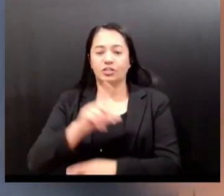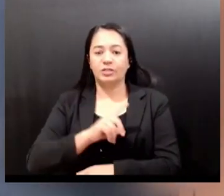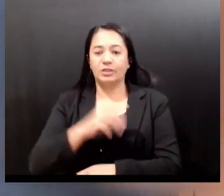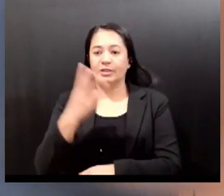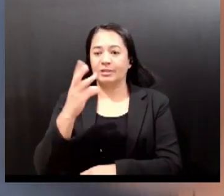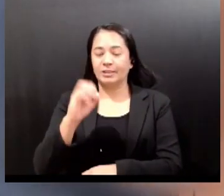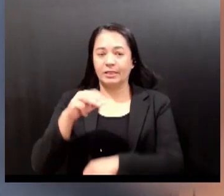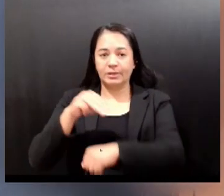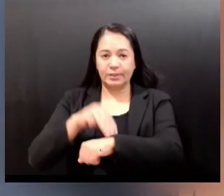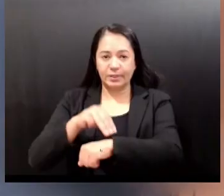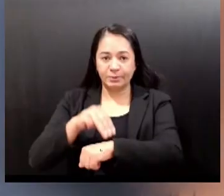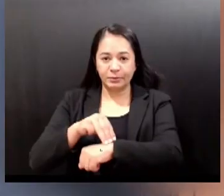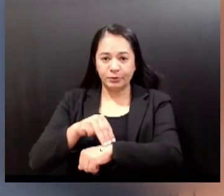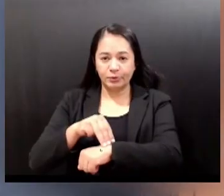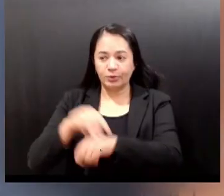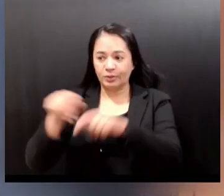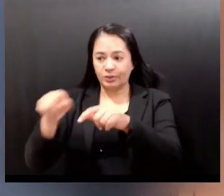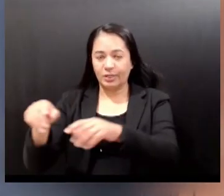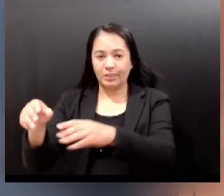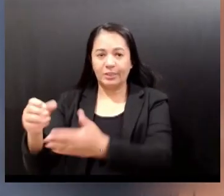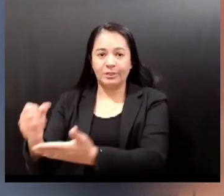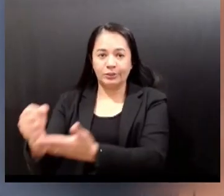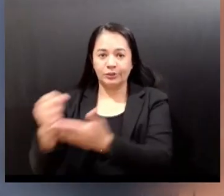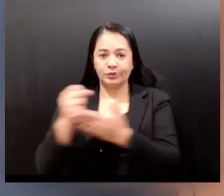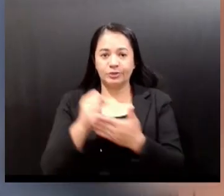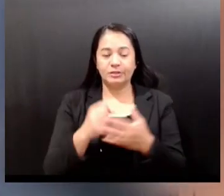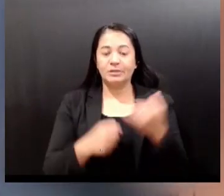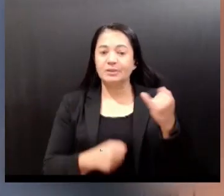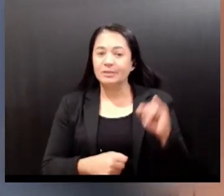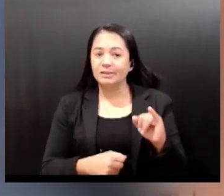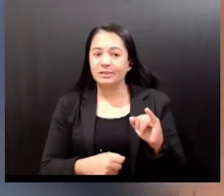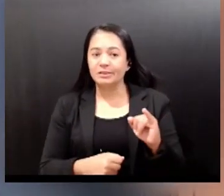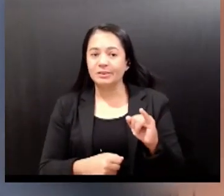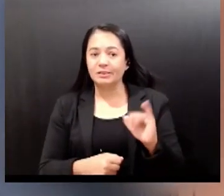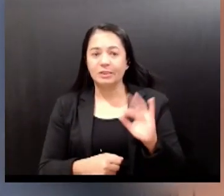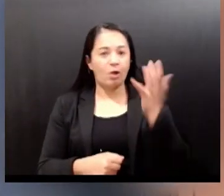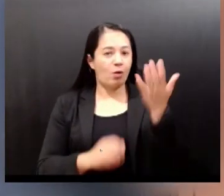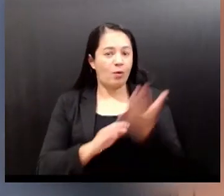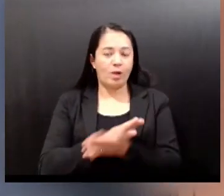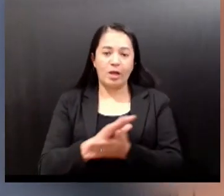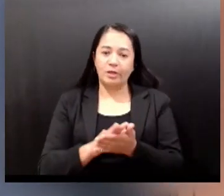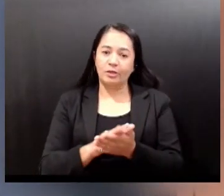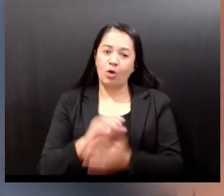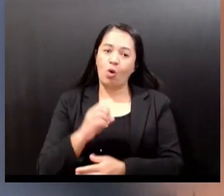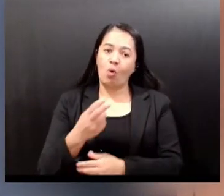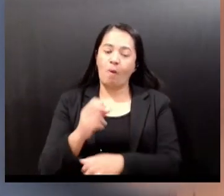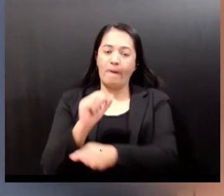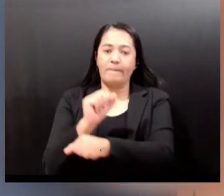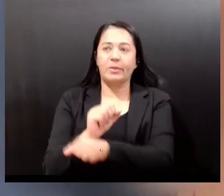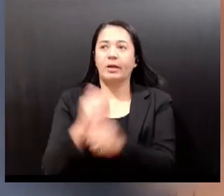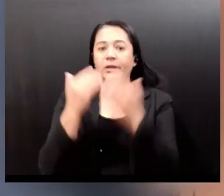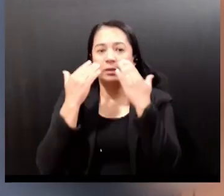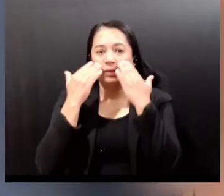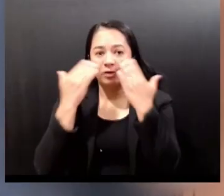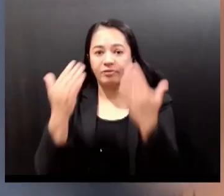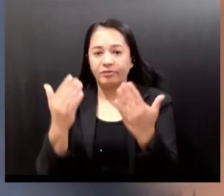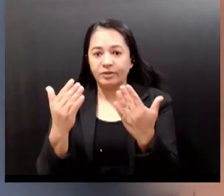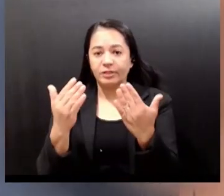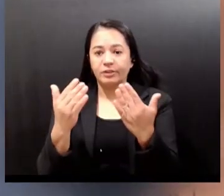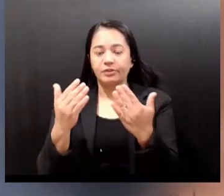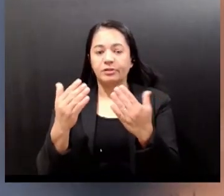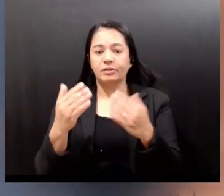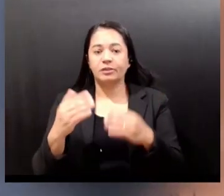patinete de lá. Caso isso não ocorra, ou caso pare na frente, por exemplo, de uma garagem. Imagina que você tem